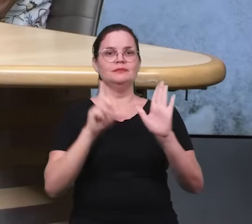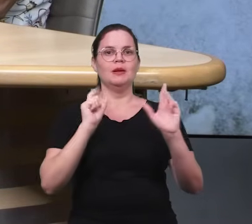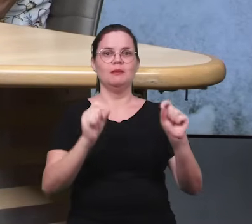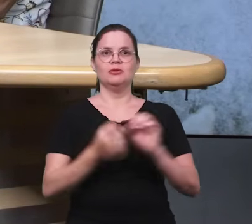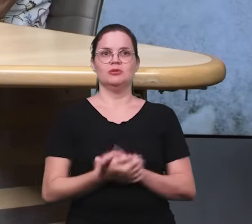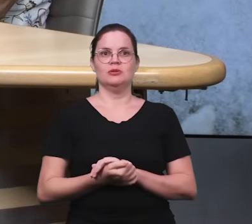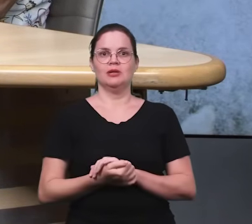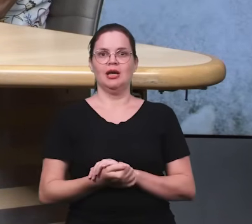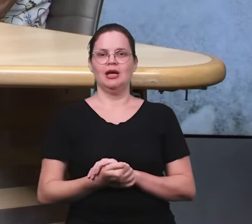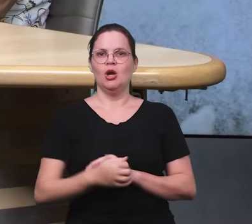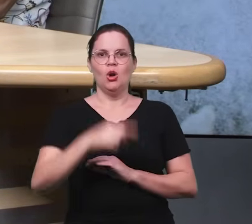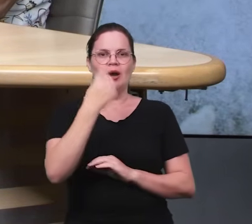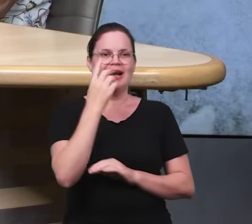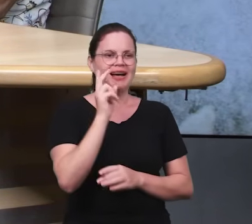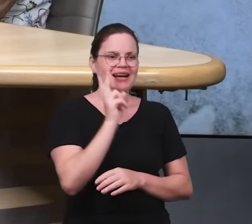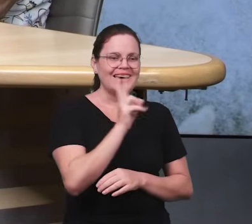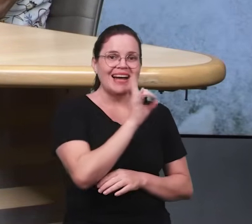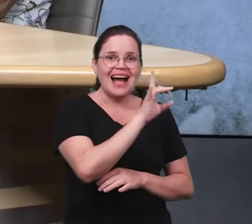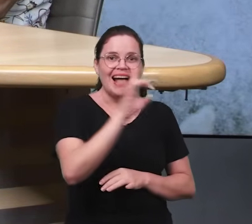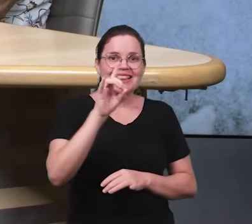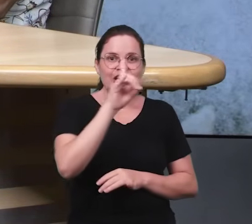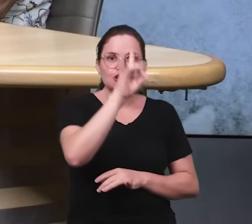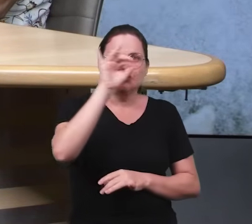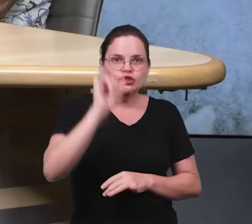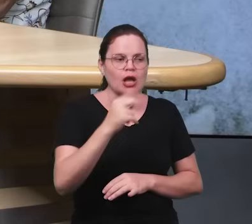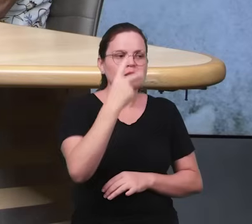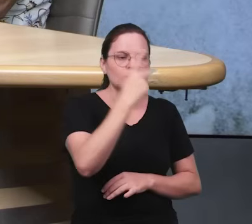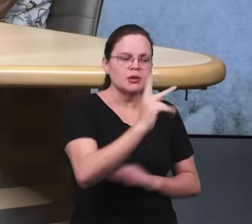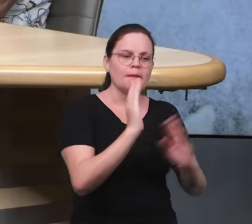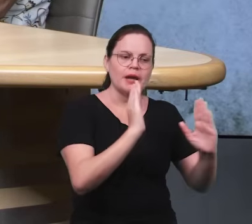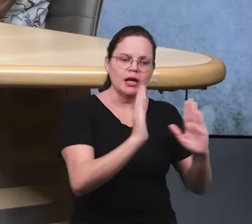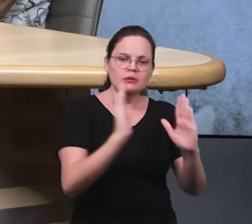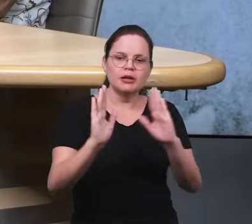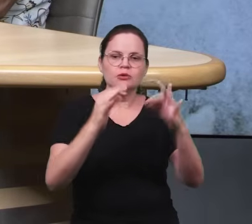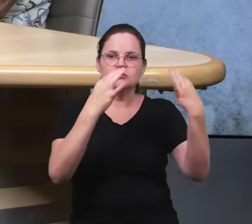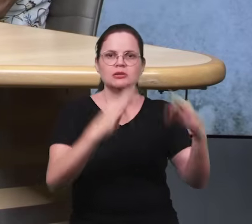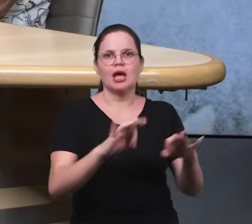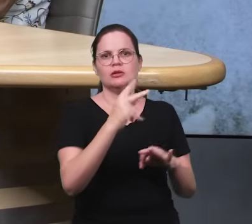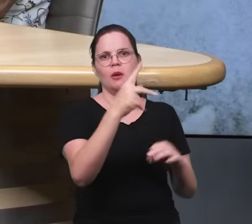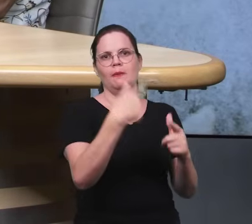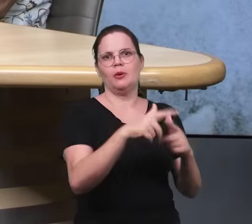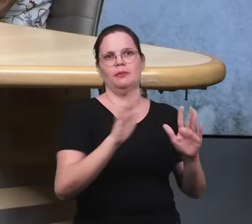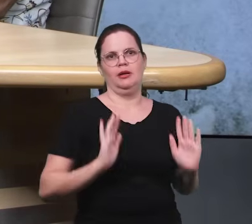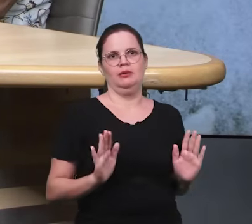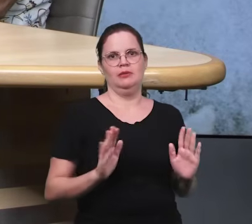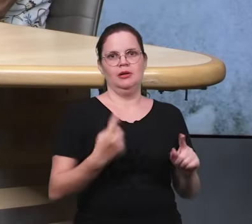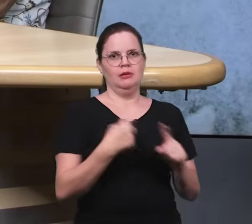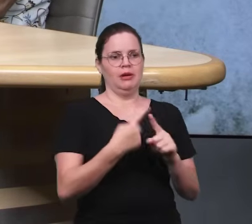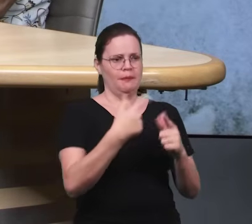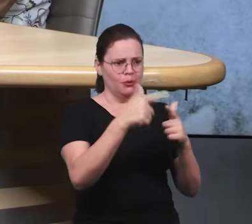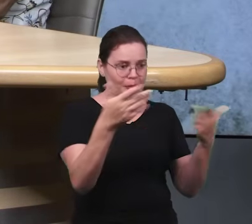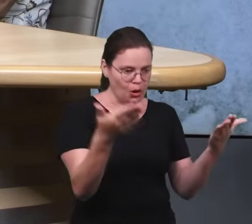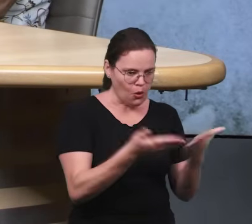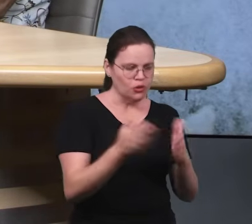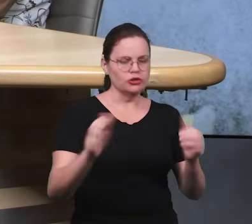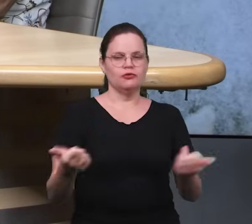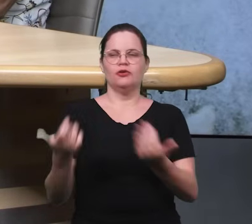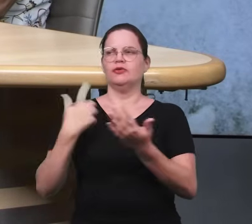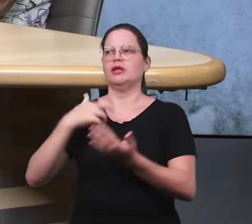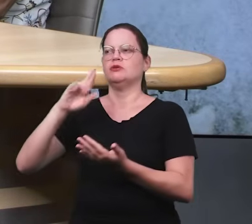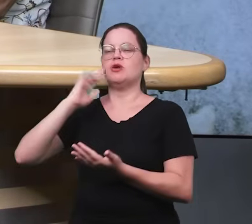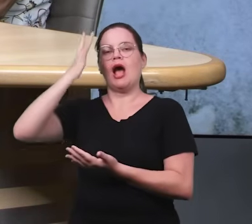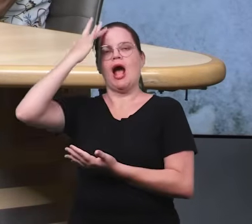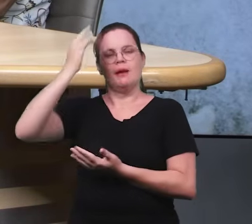mal de hoje nós entregamos na mão do Senhor. O de amanhã nós vamos entregar também nas mãos do Senhor e o Senhor vai cuidar de todas as